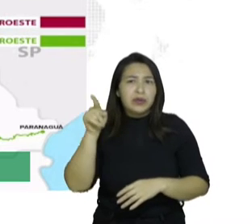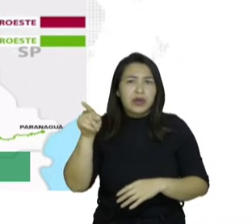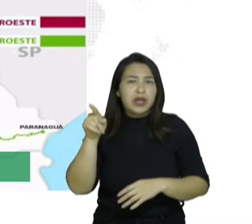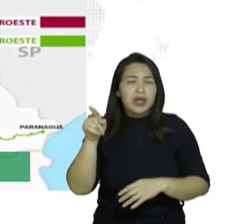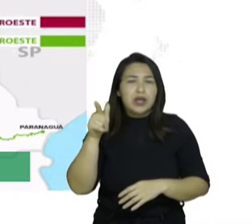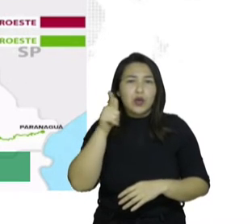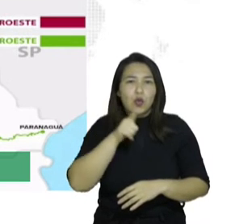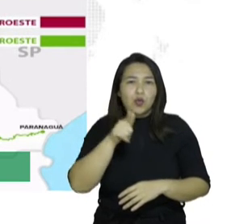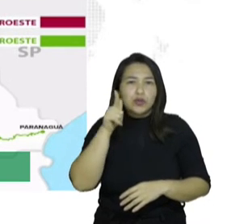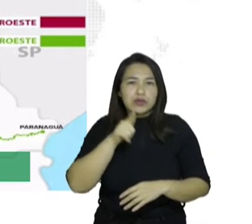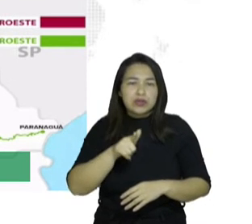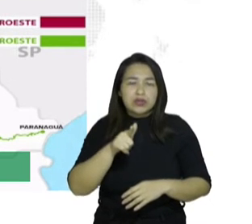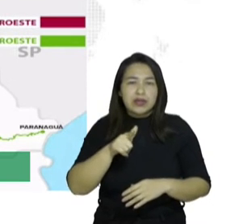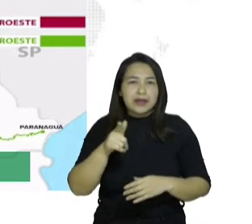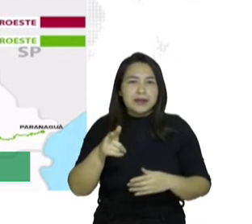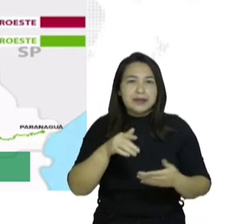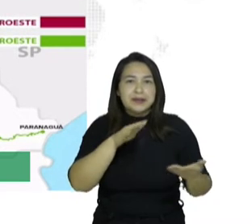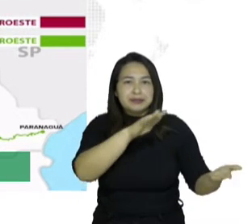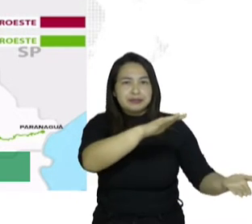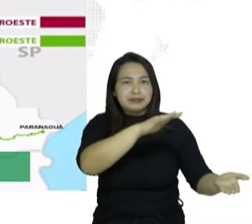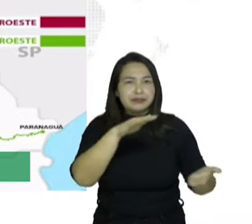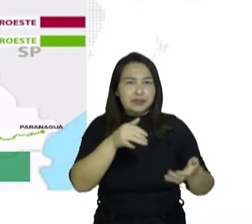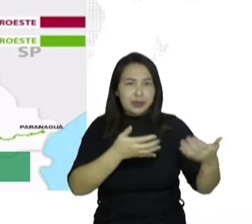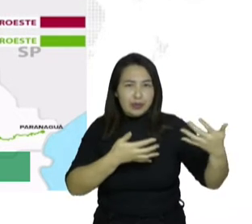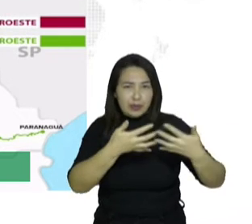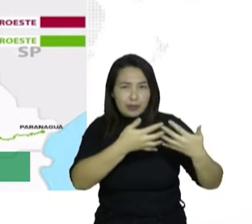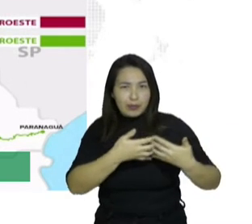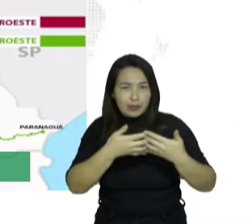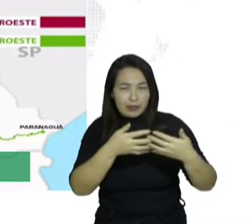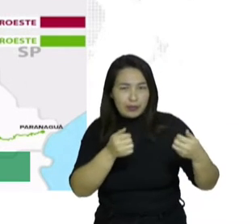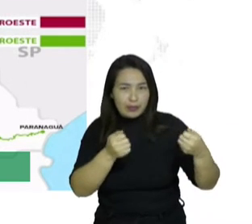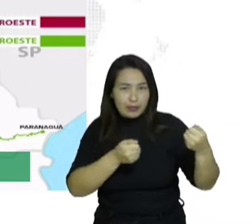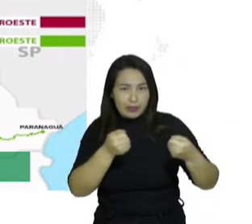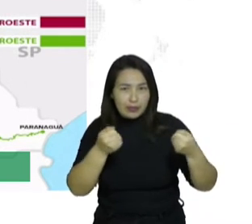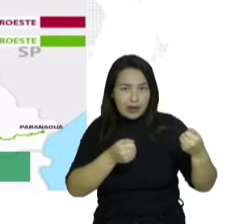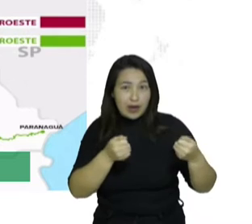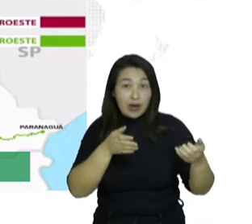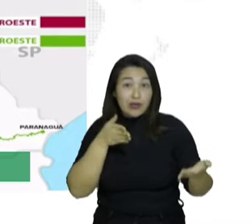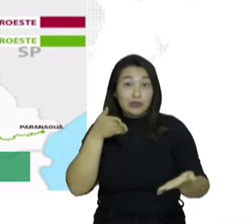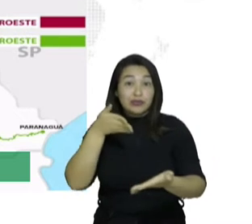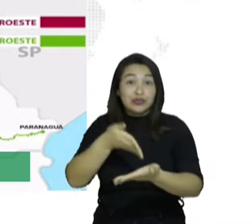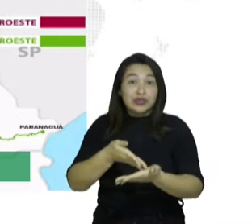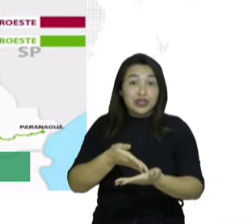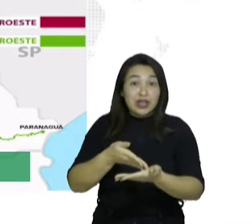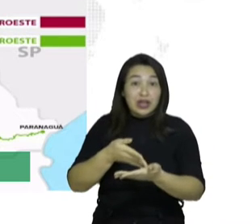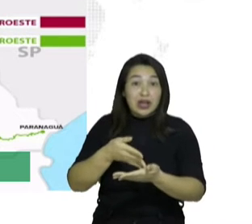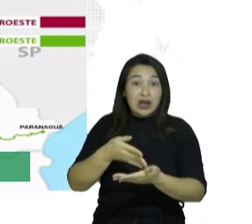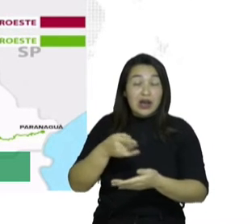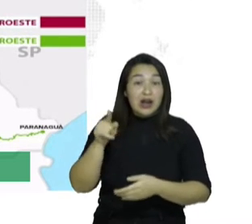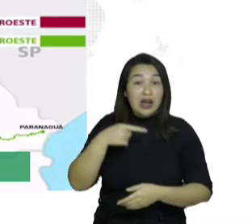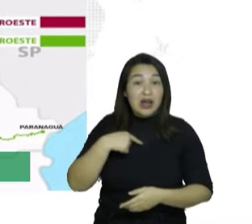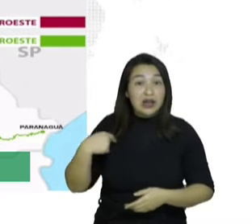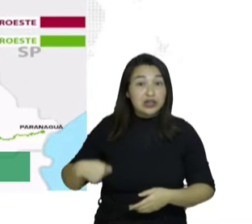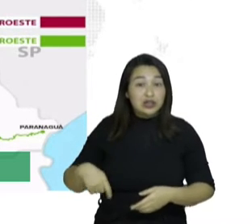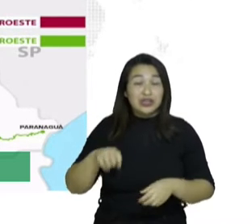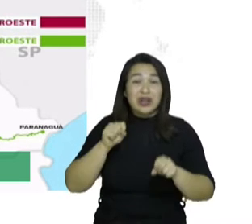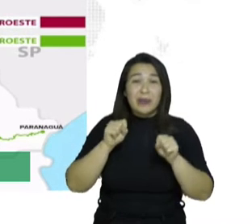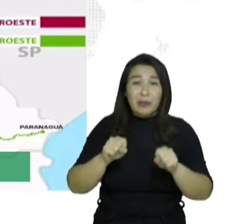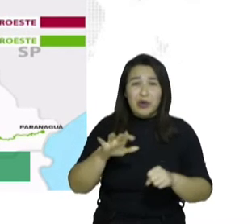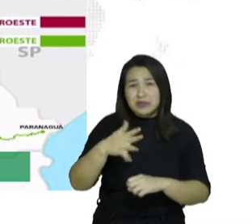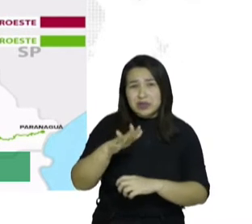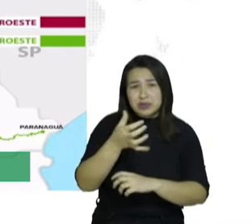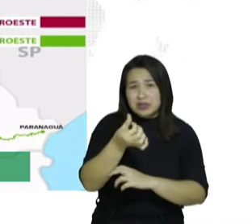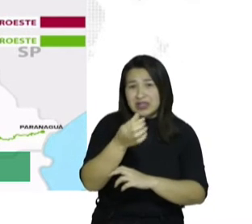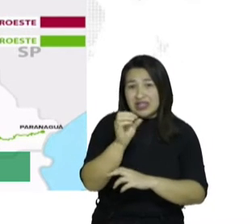Atlântico aqui vamos pegar lá Rio Grande ou eh aqui é Paranaguá para chegar na China pode chegar a 60 dias de